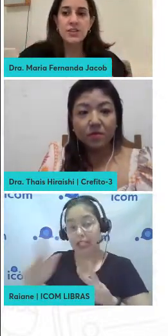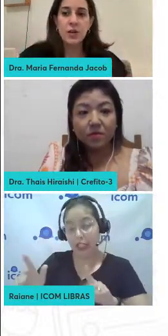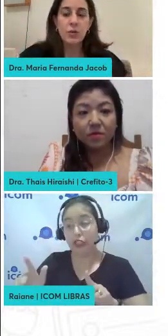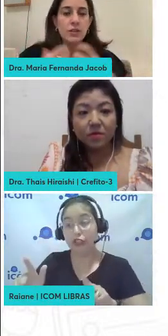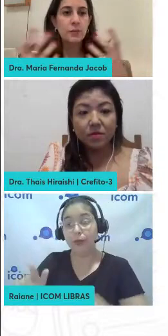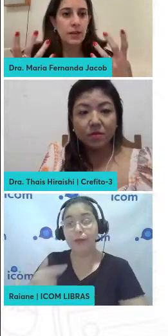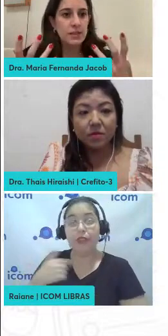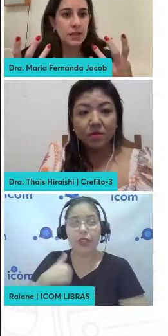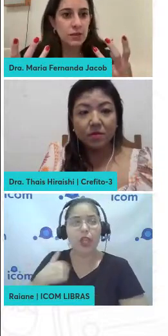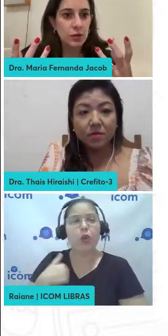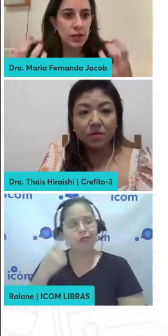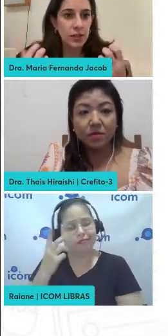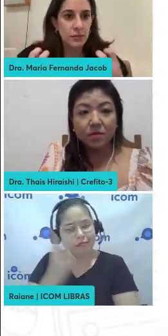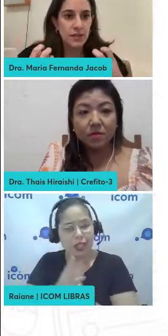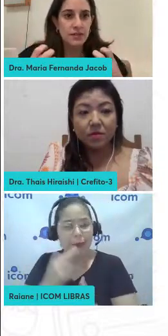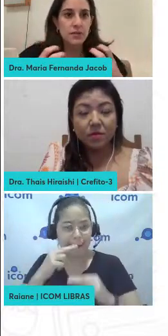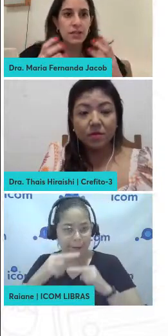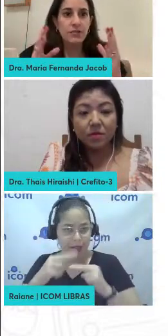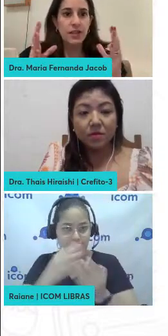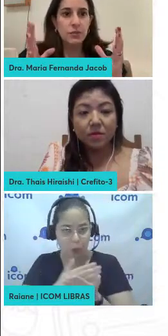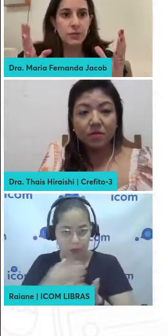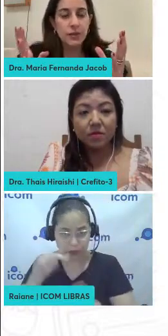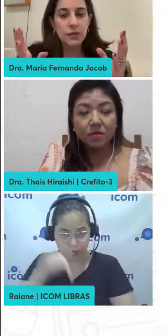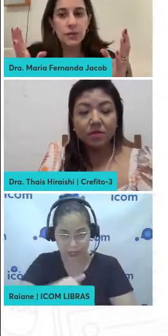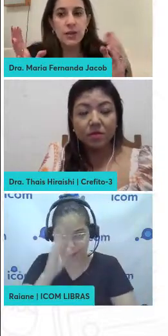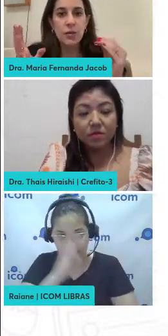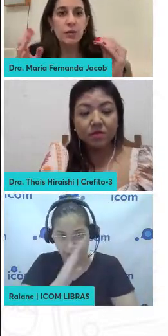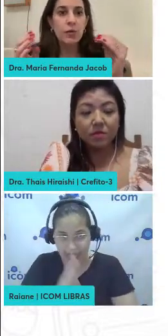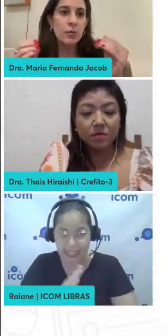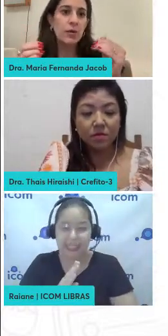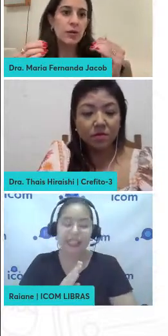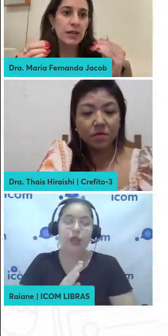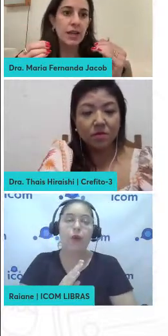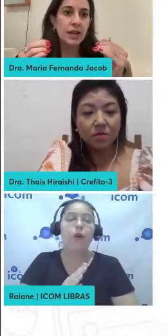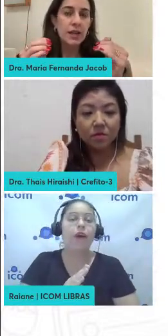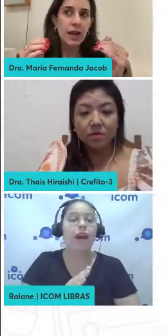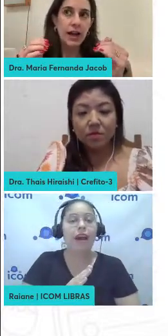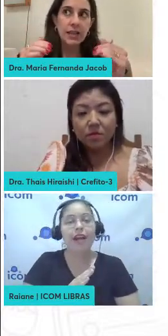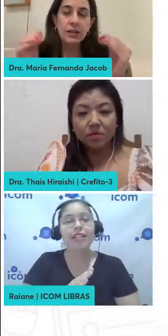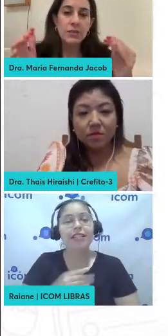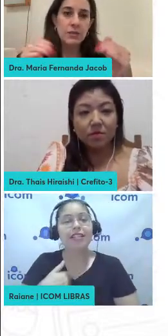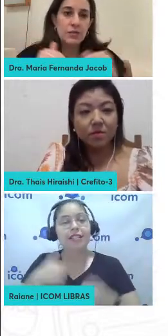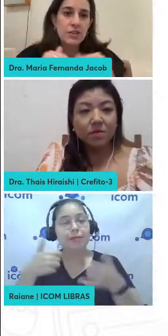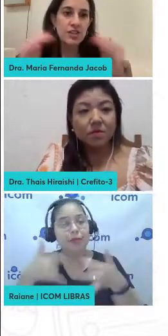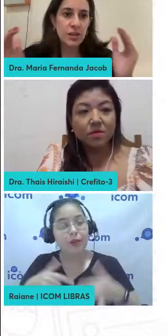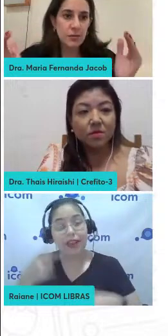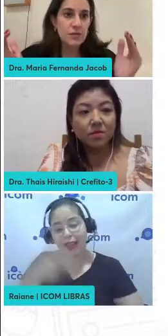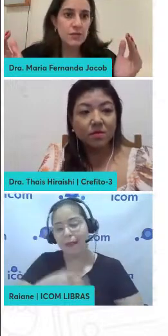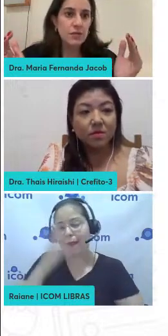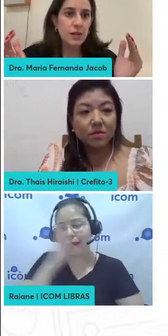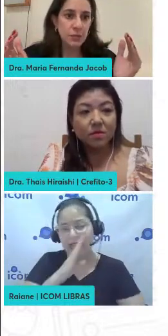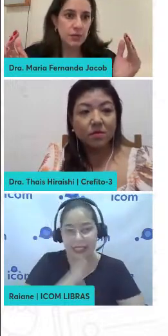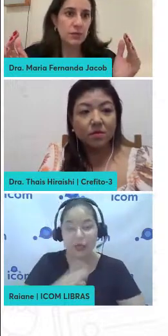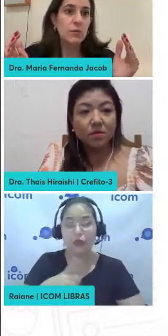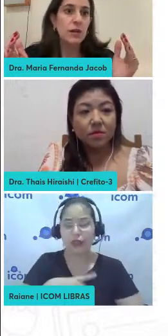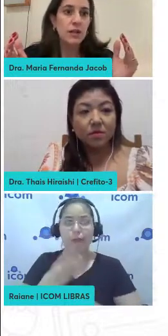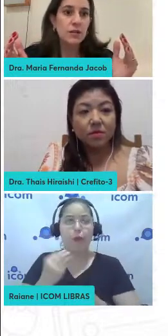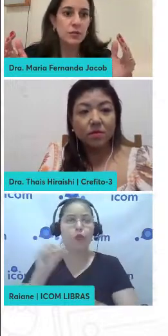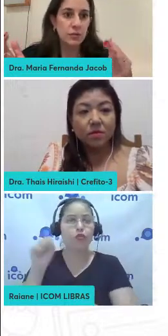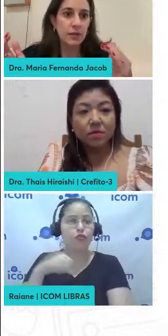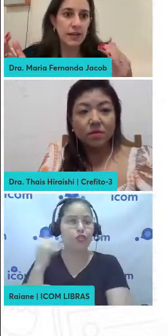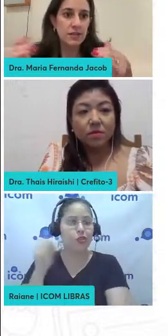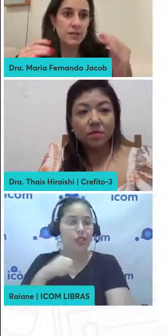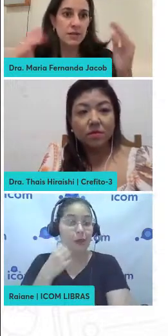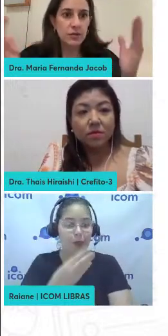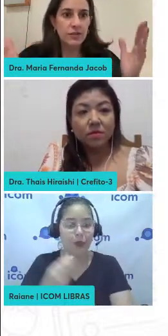essa, né? Eu acho que quando o Pilates entrou aqui no Brasil, ele veio muito, como eu coloquei, aqui no Brasil, onde a gente tem mais fisioterapeuta